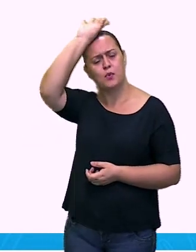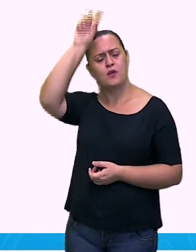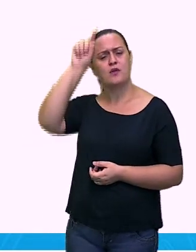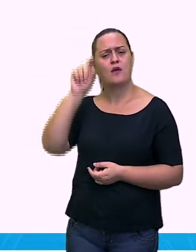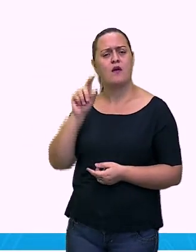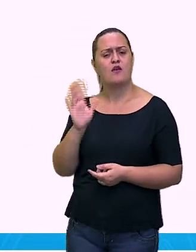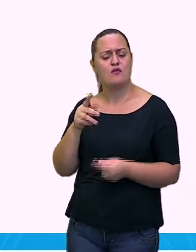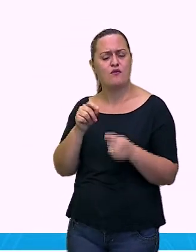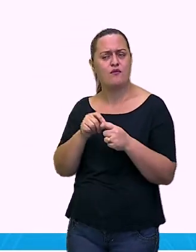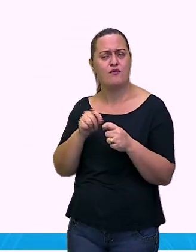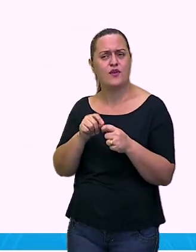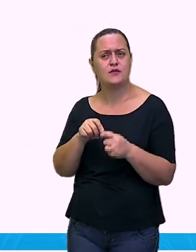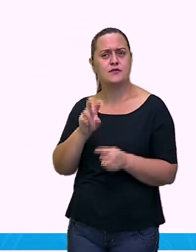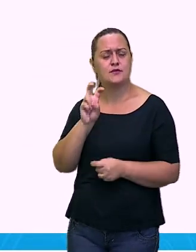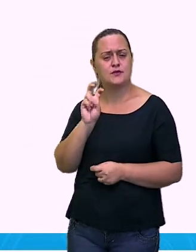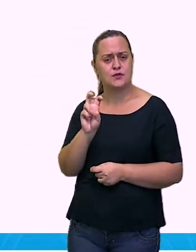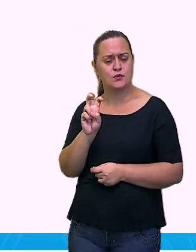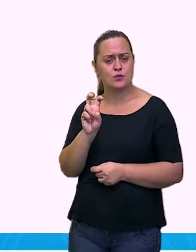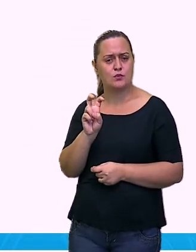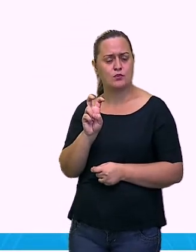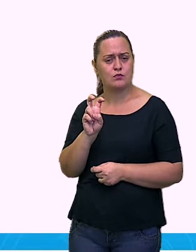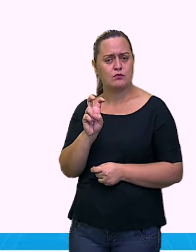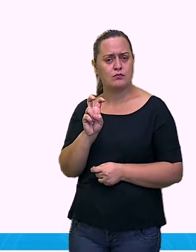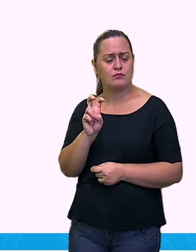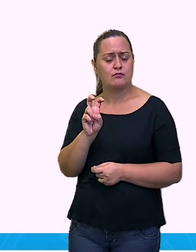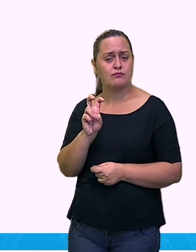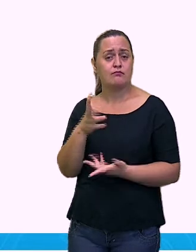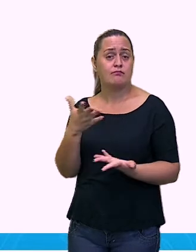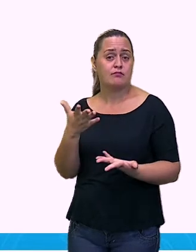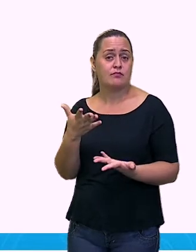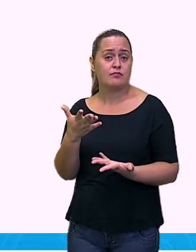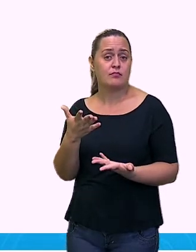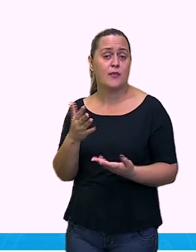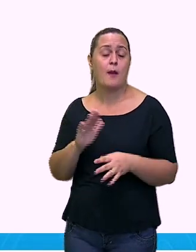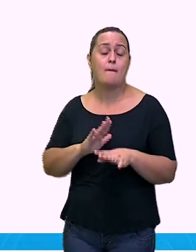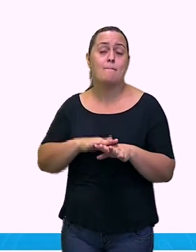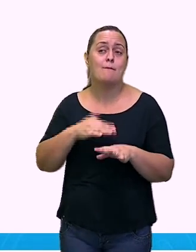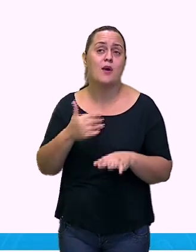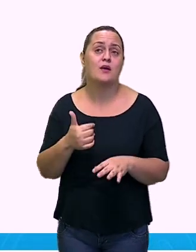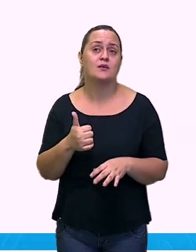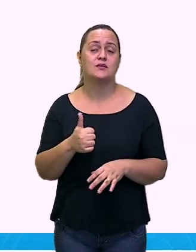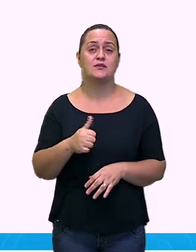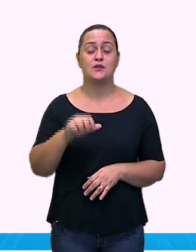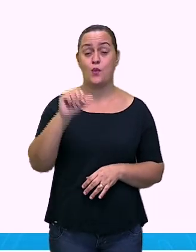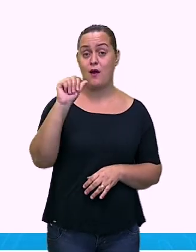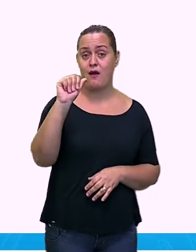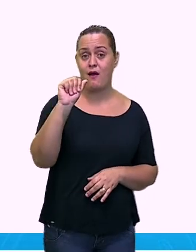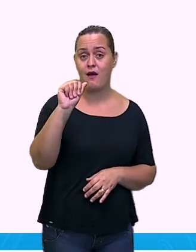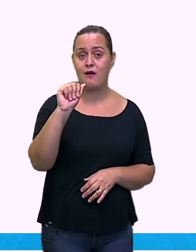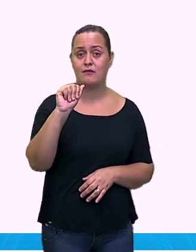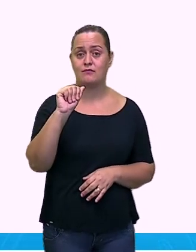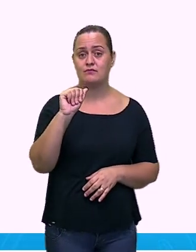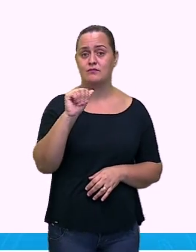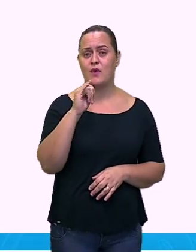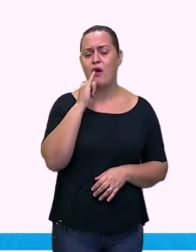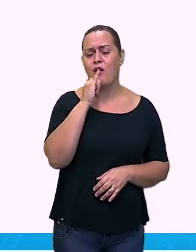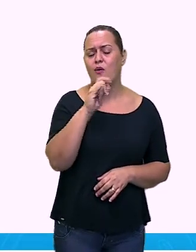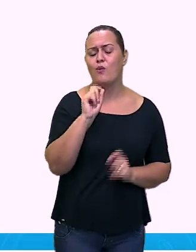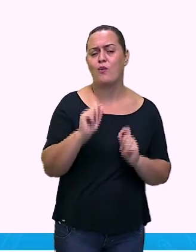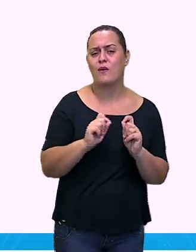Ah tá tá falando tu Cascão fez o dobro Então como que eu tenho que fazer